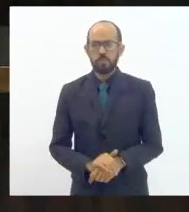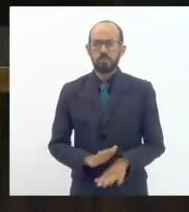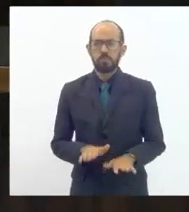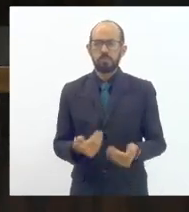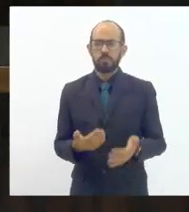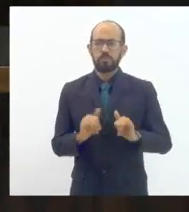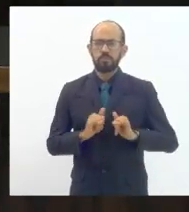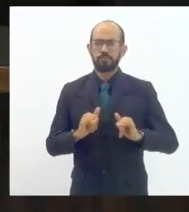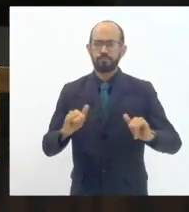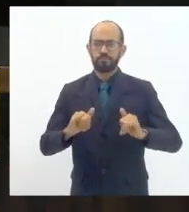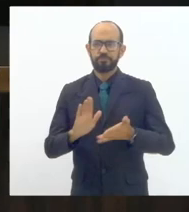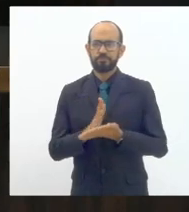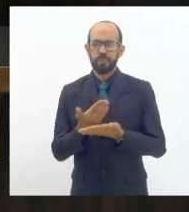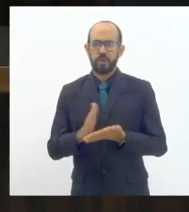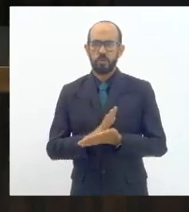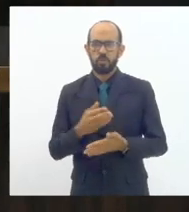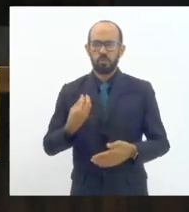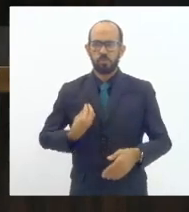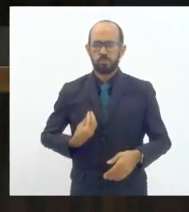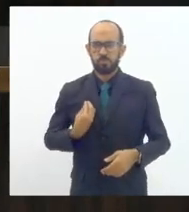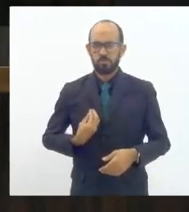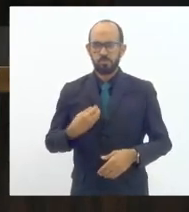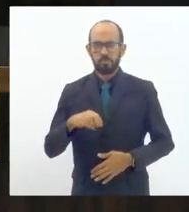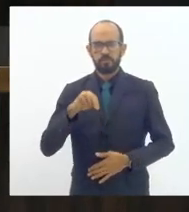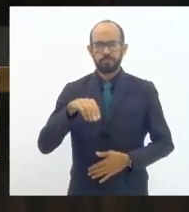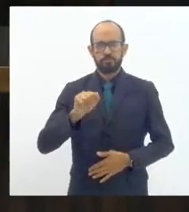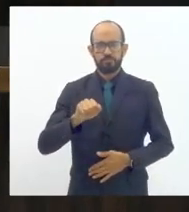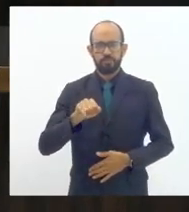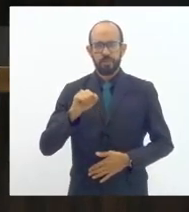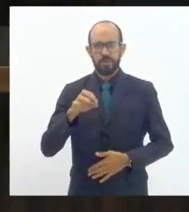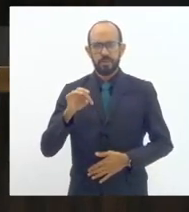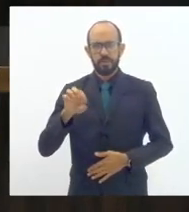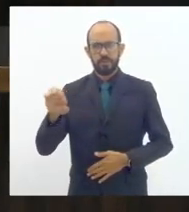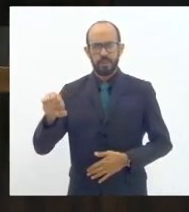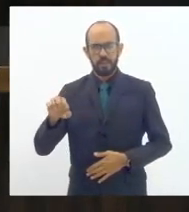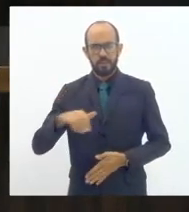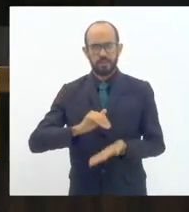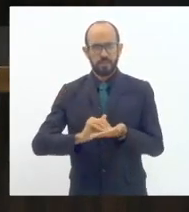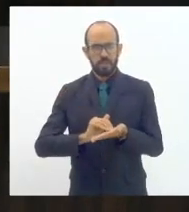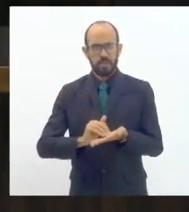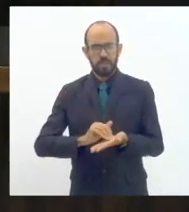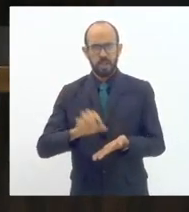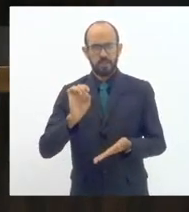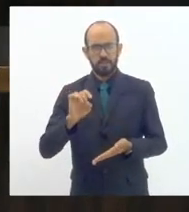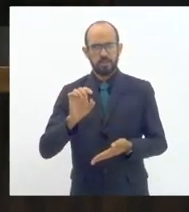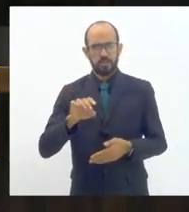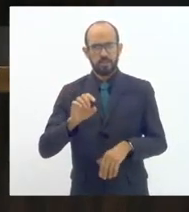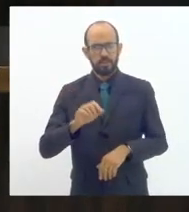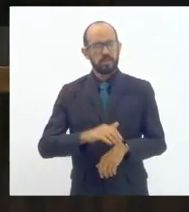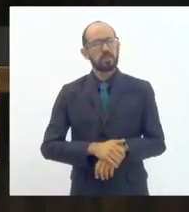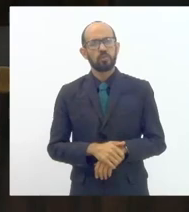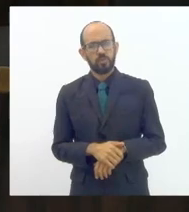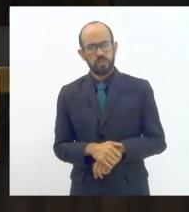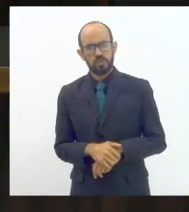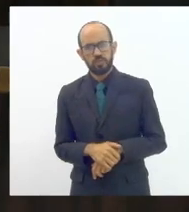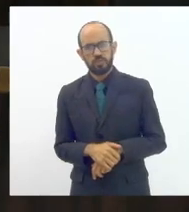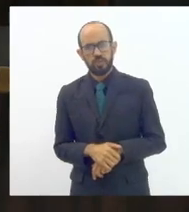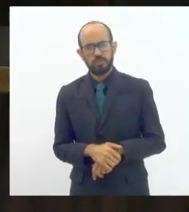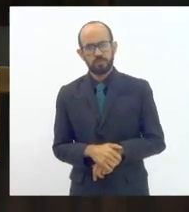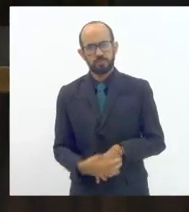Anunciaram aqui algumas presenças. Maitê da Silva Santos, secretária executiva da Baobá Educacional.